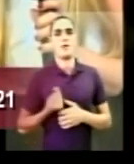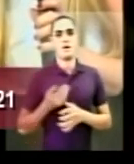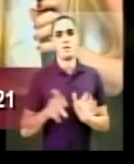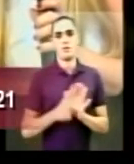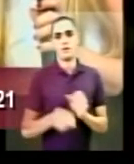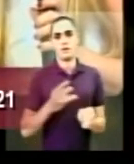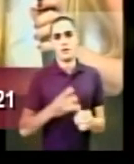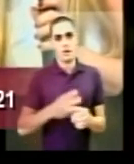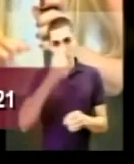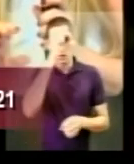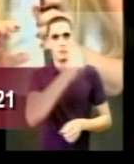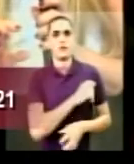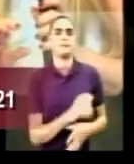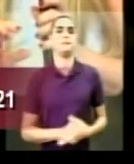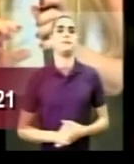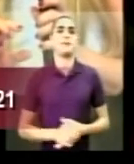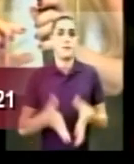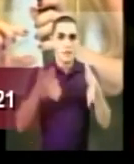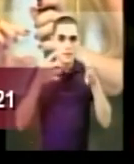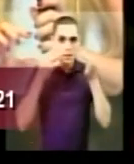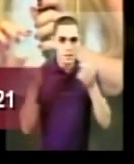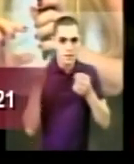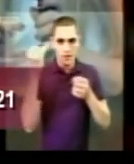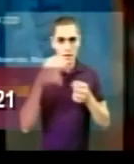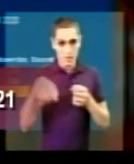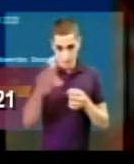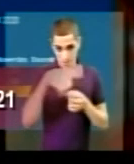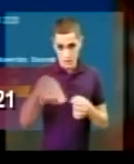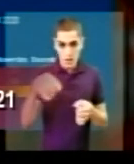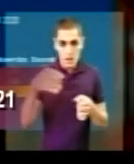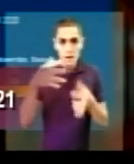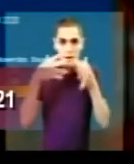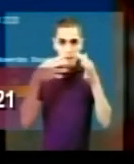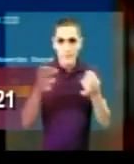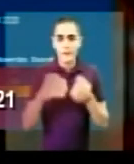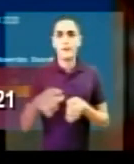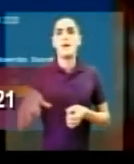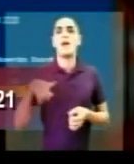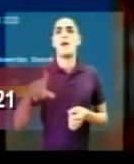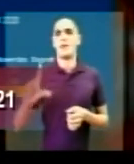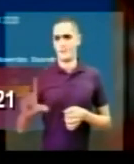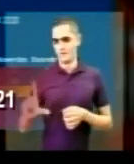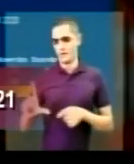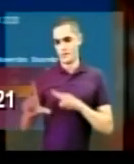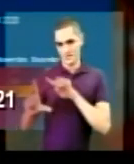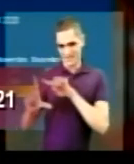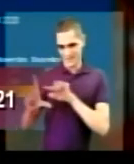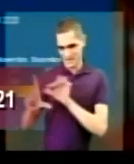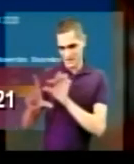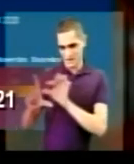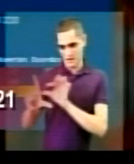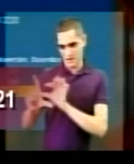importante que vocês prestem atenção que a gente tem aí uma zona amarela, né, meio rosada,